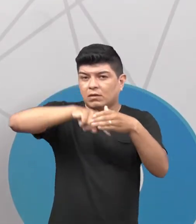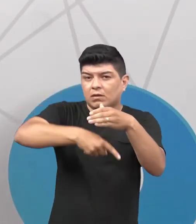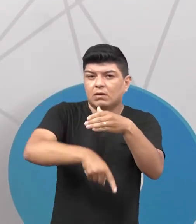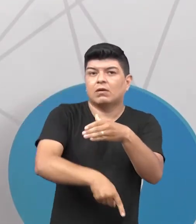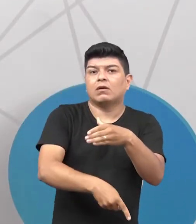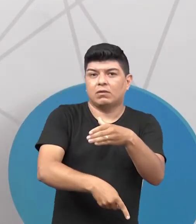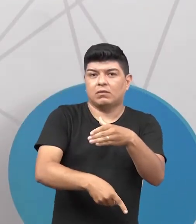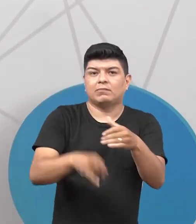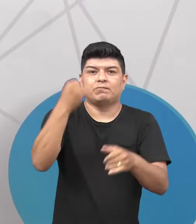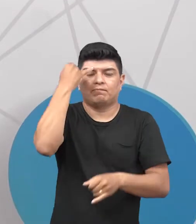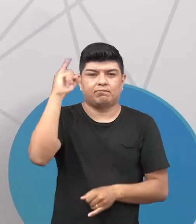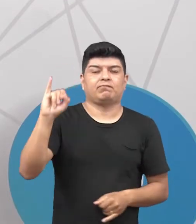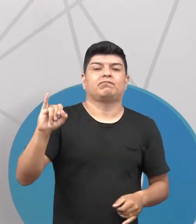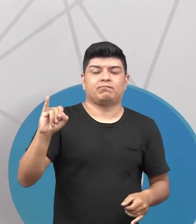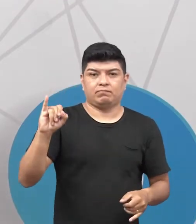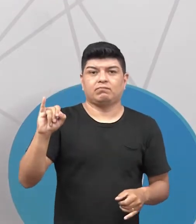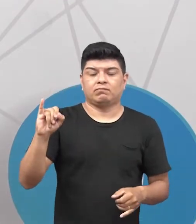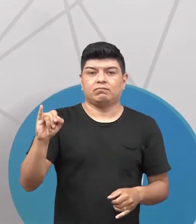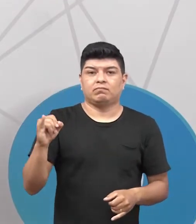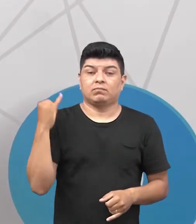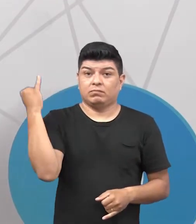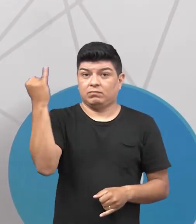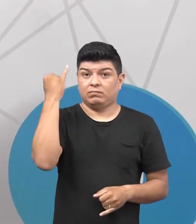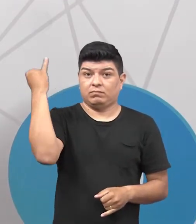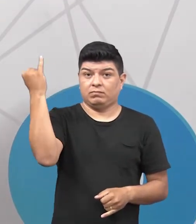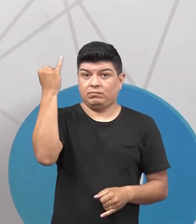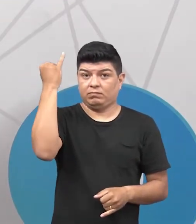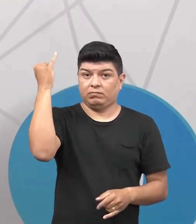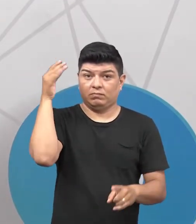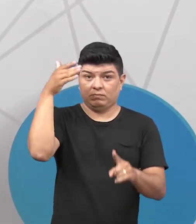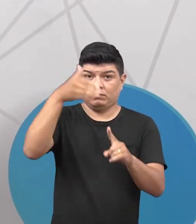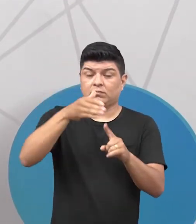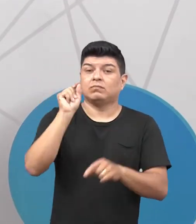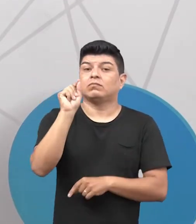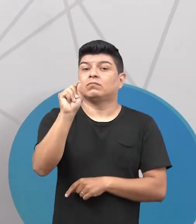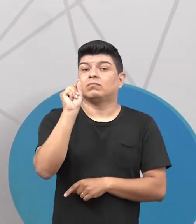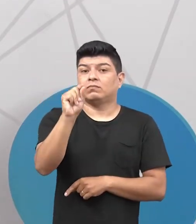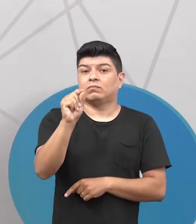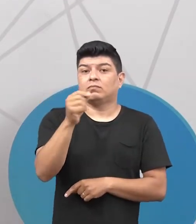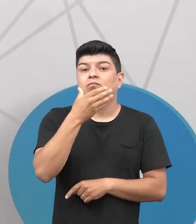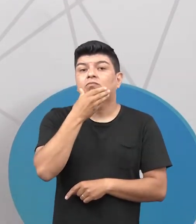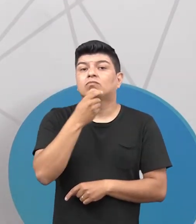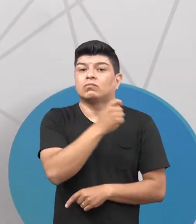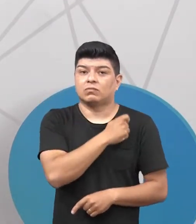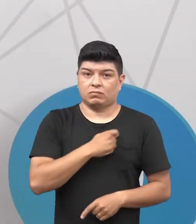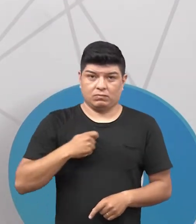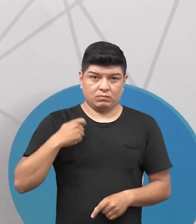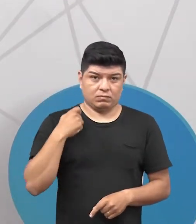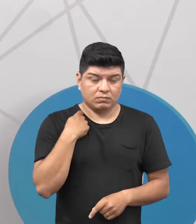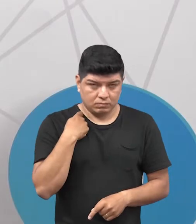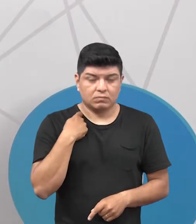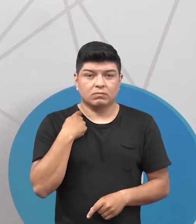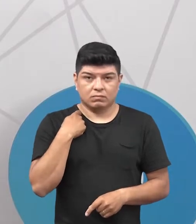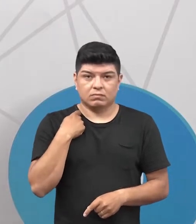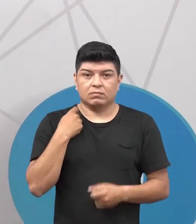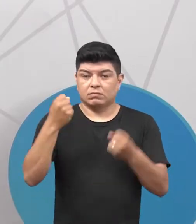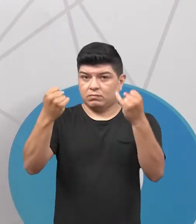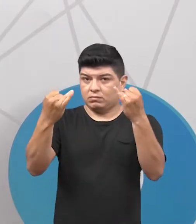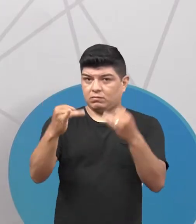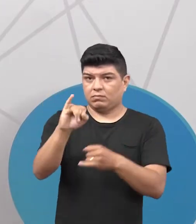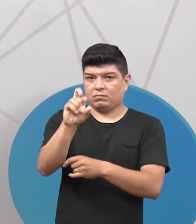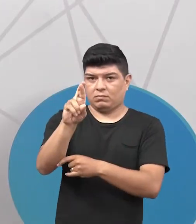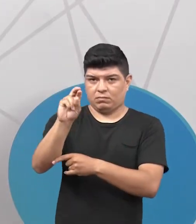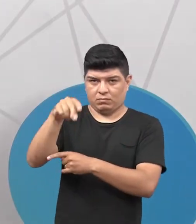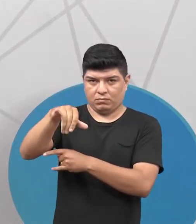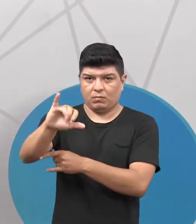aprofundamento das ideias. E é interessante a gente frisar aqui o seguinte, que Sócrates, ao colocar a ironia,